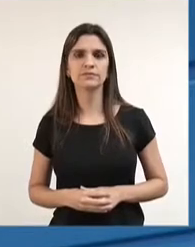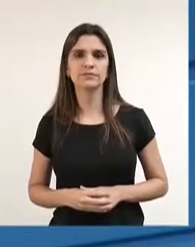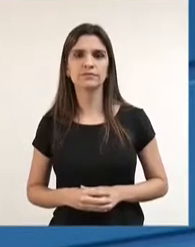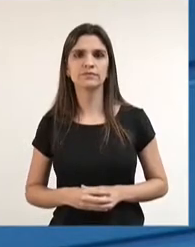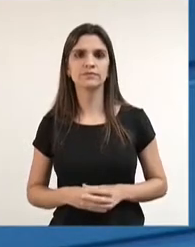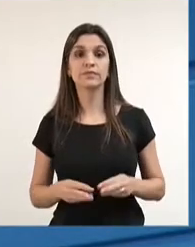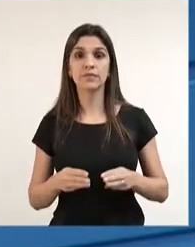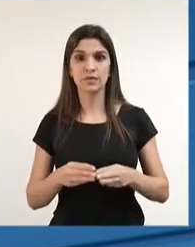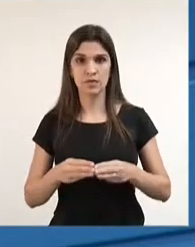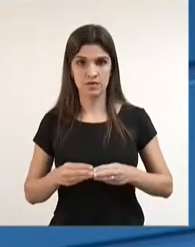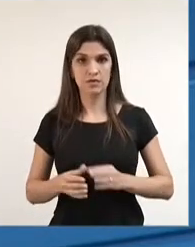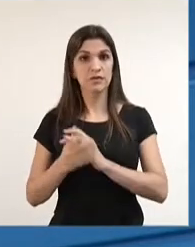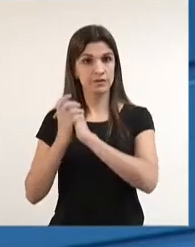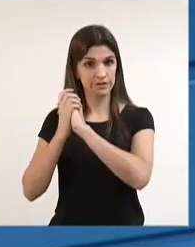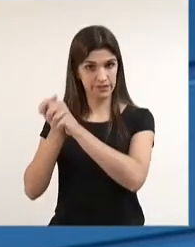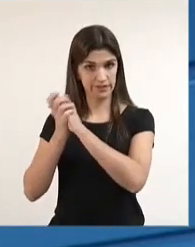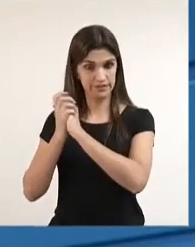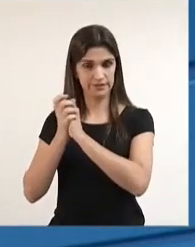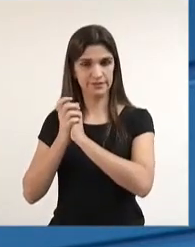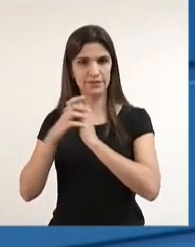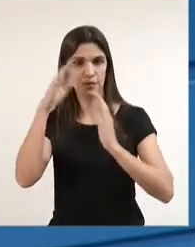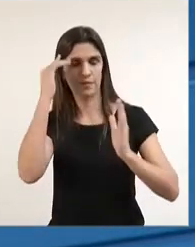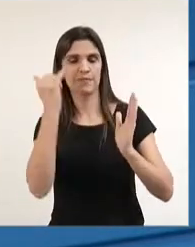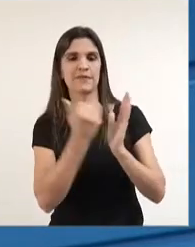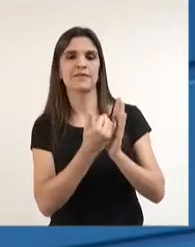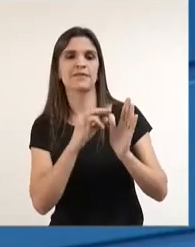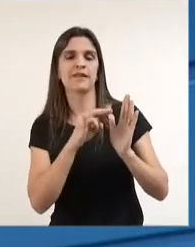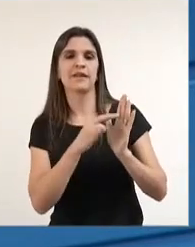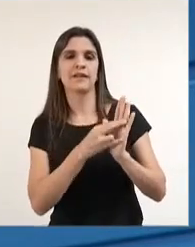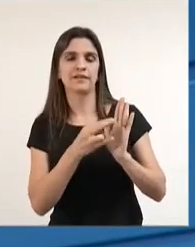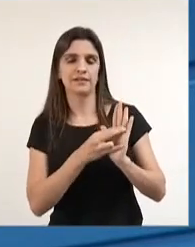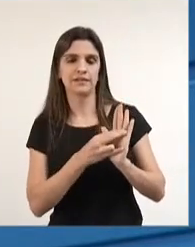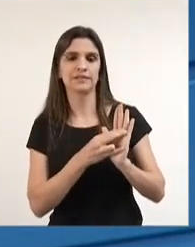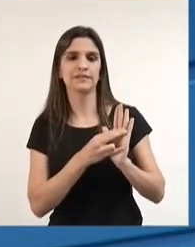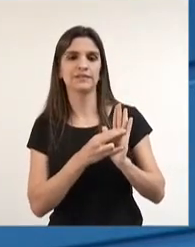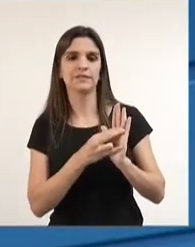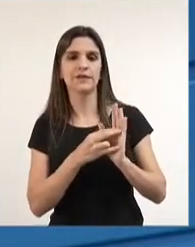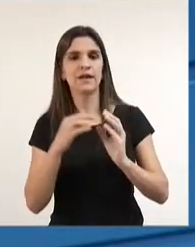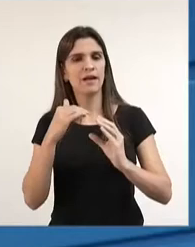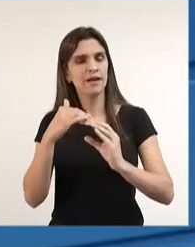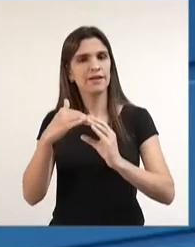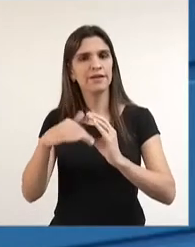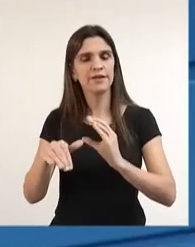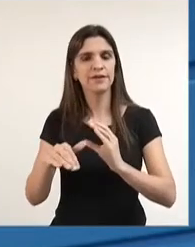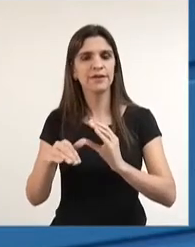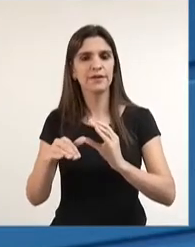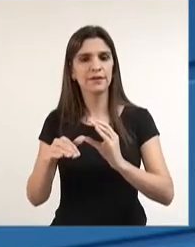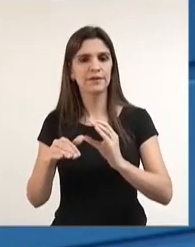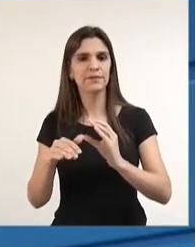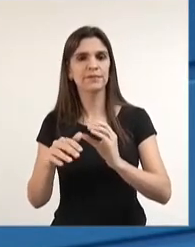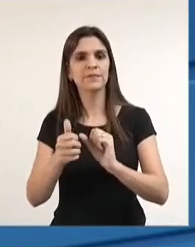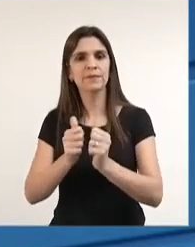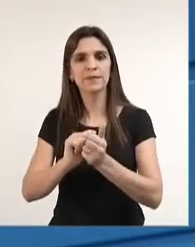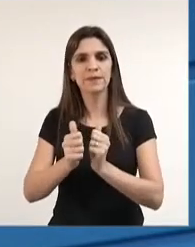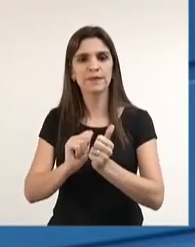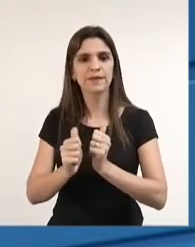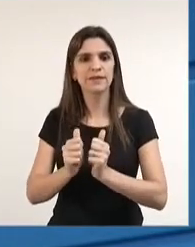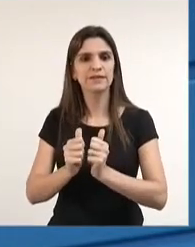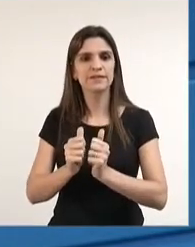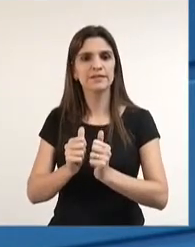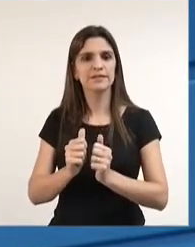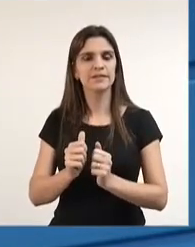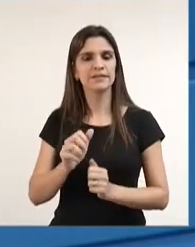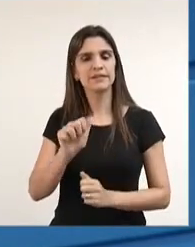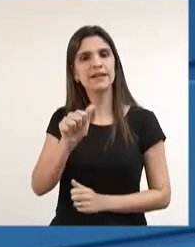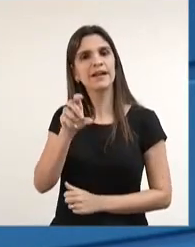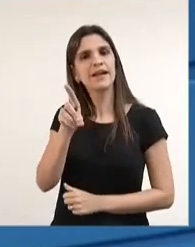Moção de congratulação. Requeiro a mesa na forma do regimento interno para ser encaminhada a moção de congratulação ao atleta Edilson de Ávila Almeida,